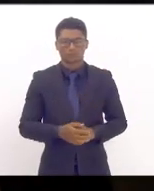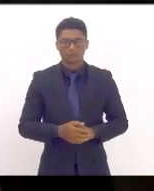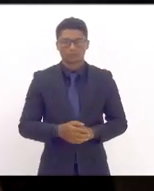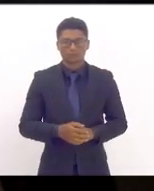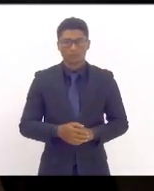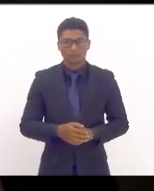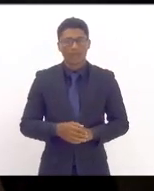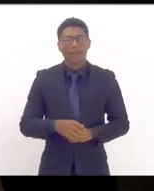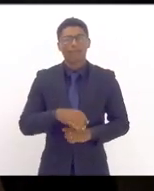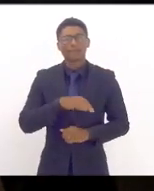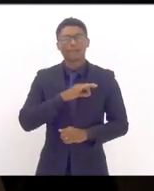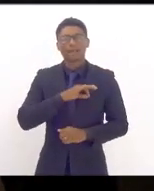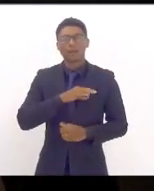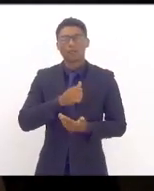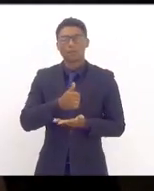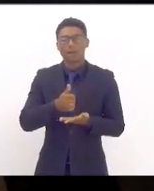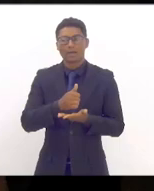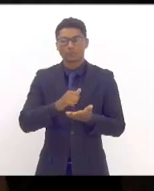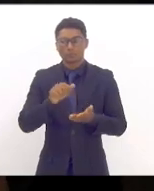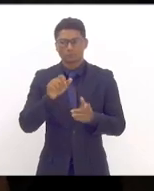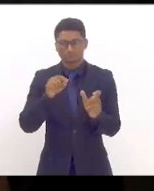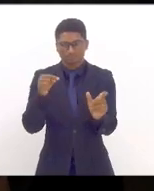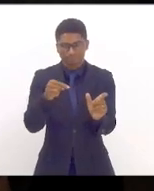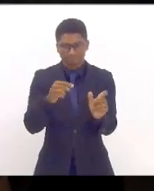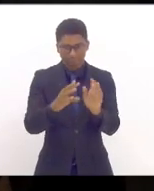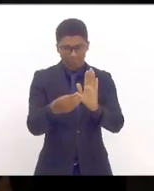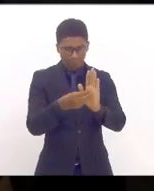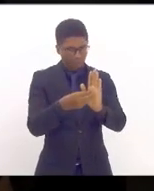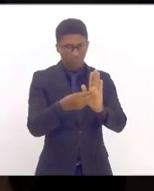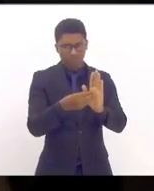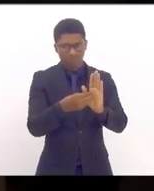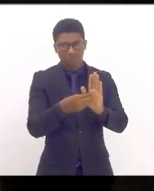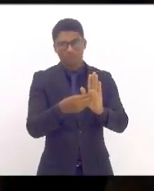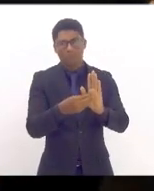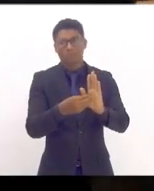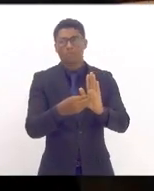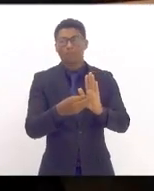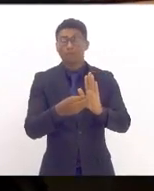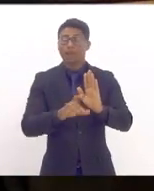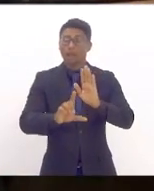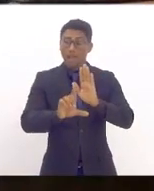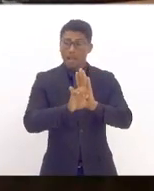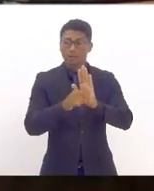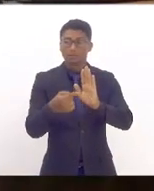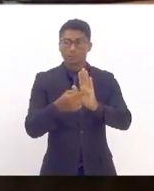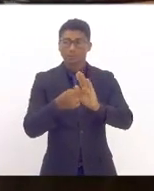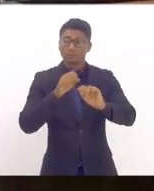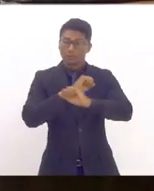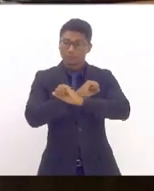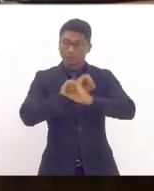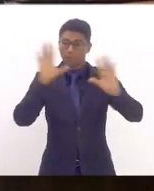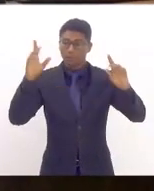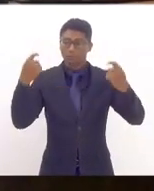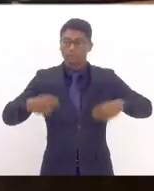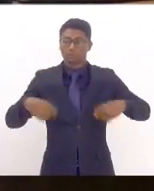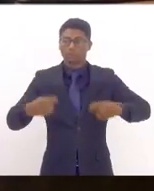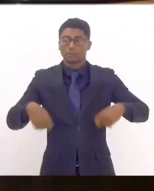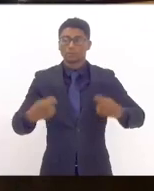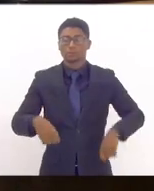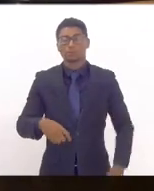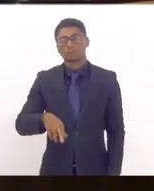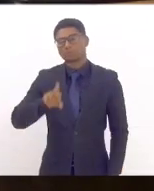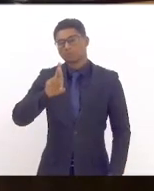vencimentos básicos para ser de forma clara como tá na lei remuneração